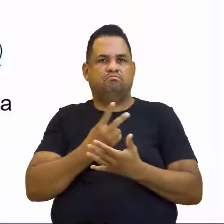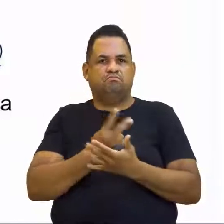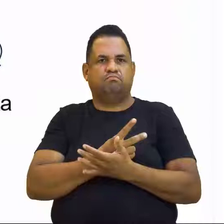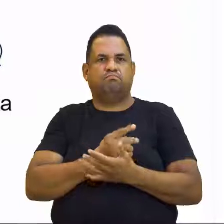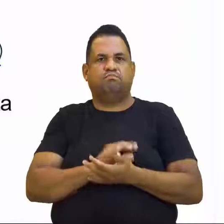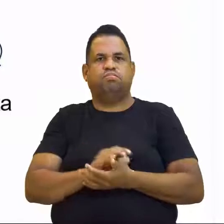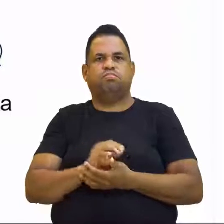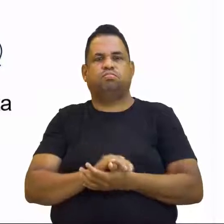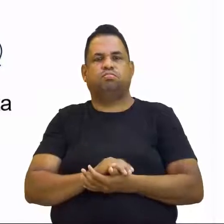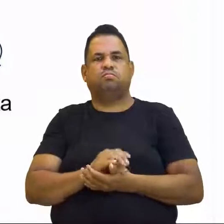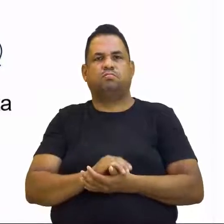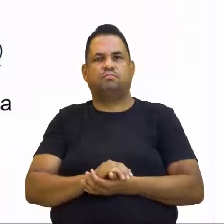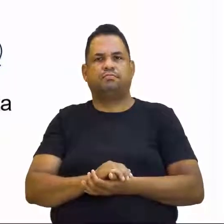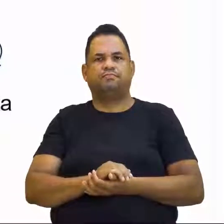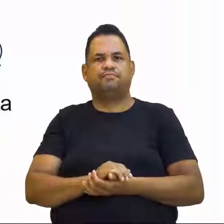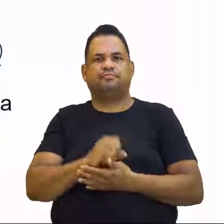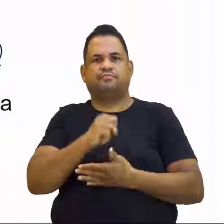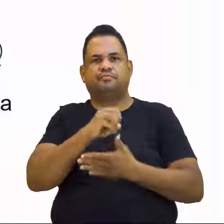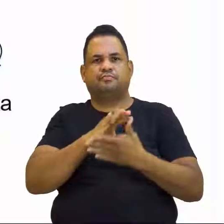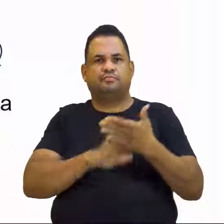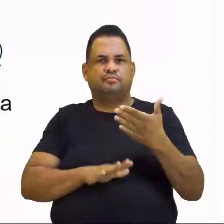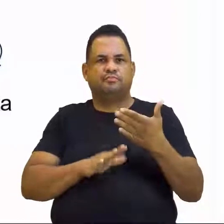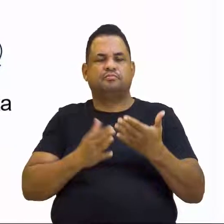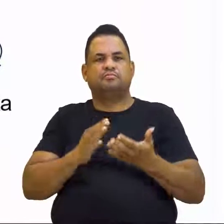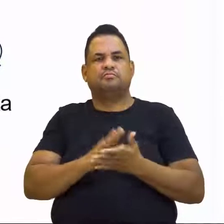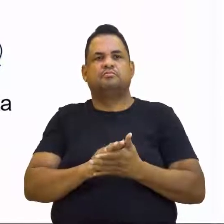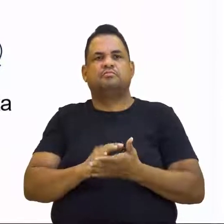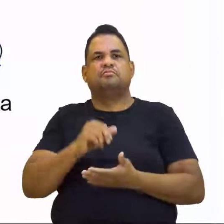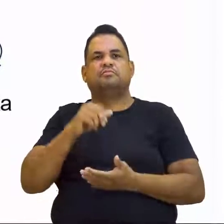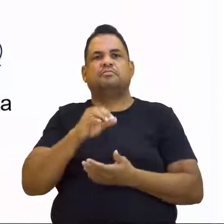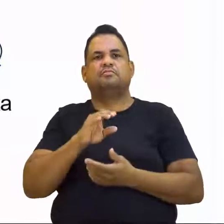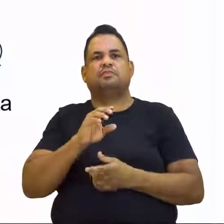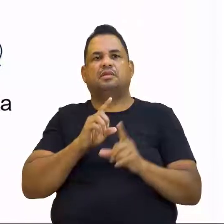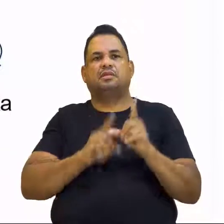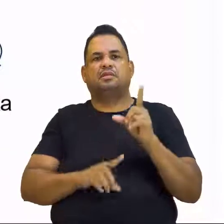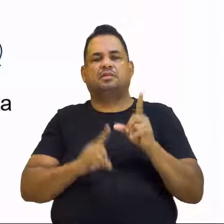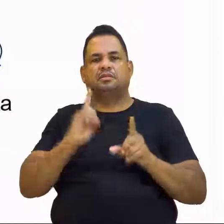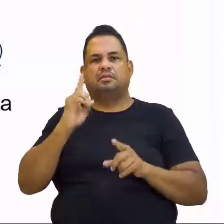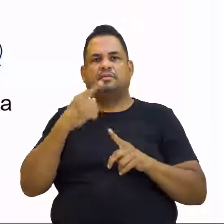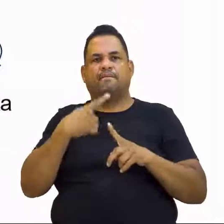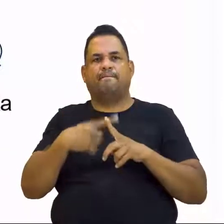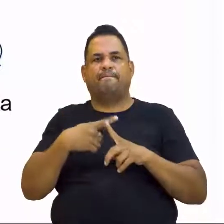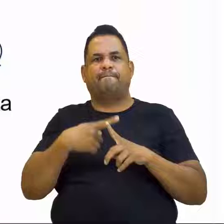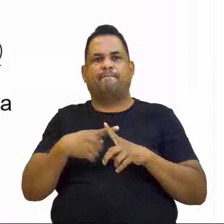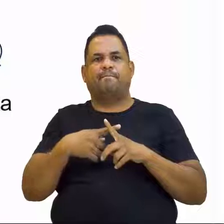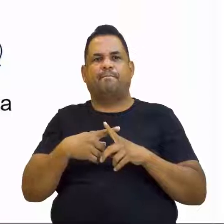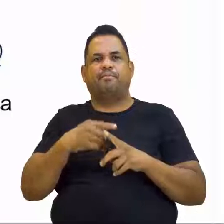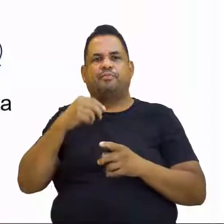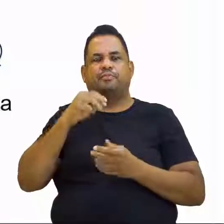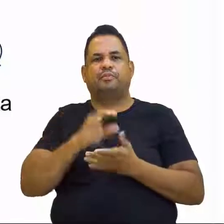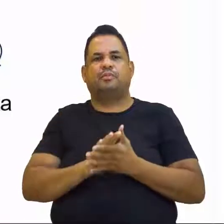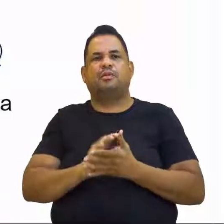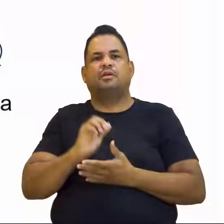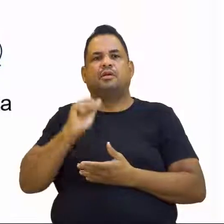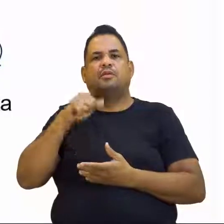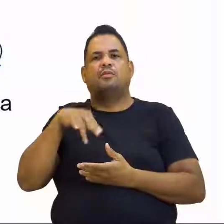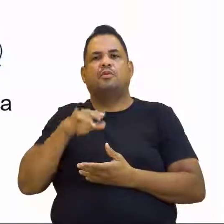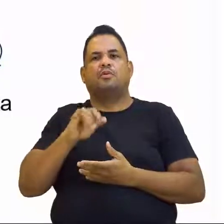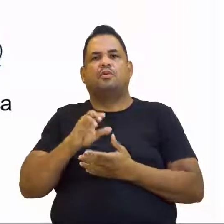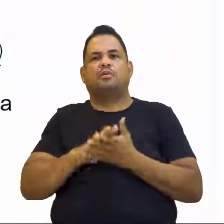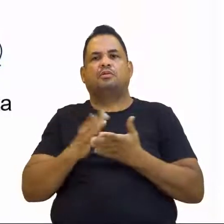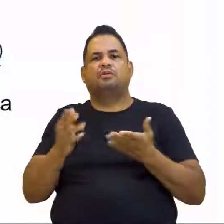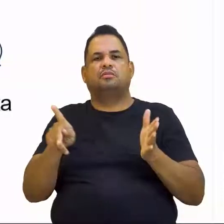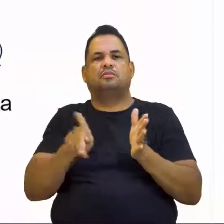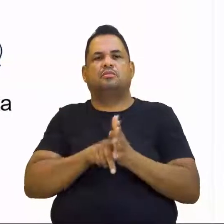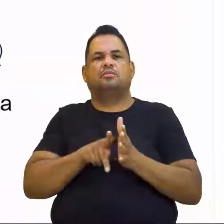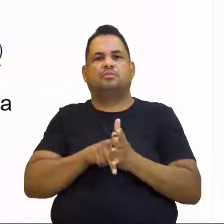A alternativa que vai satisfazer a gente é a alternativa D. Porque a nossa amônia, assim como o próprio